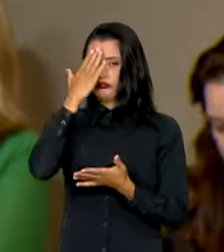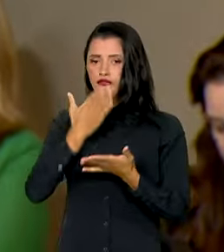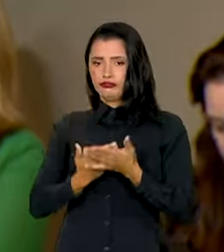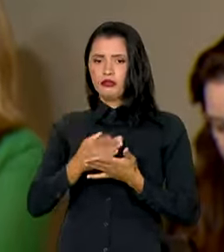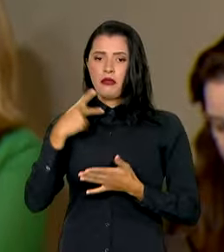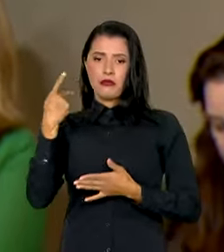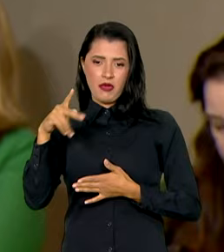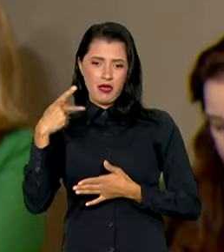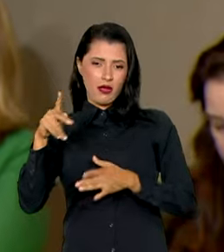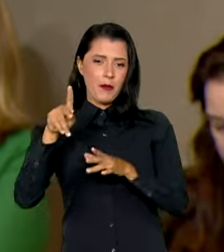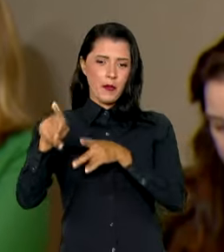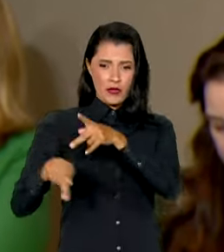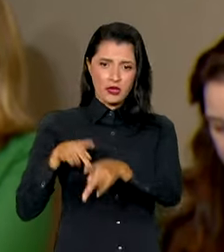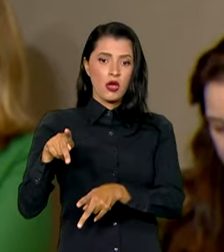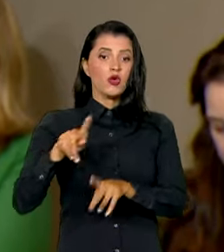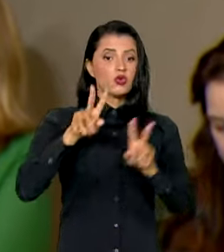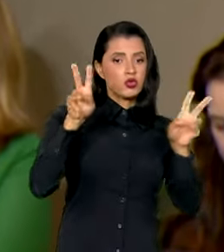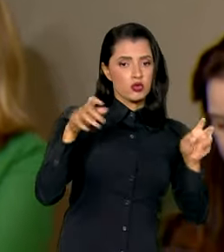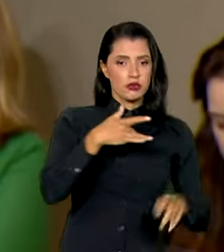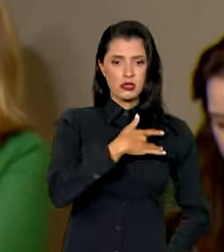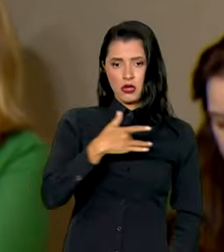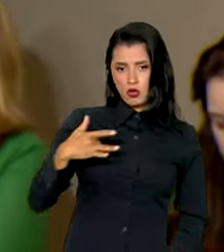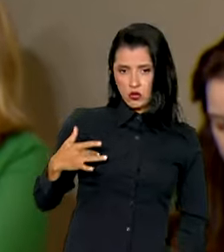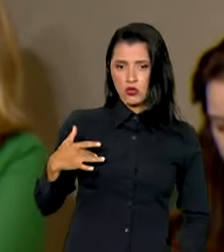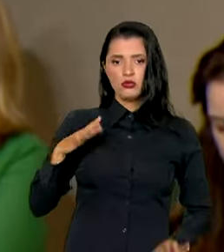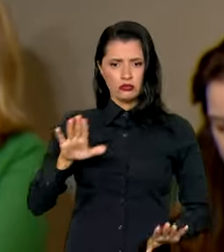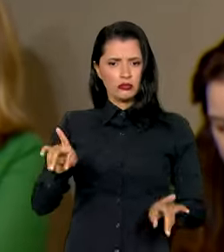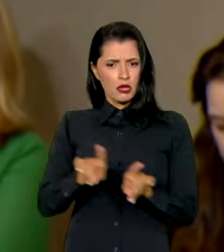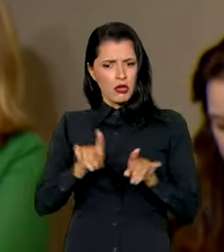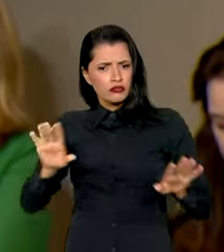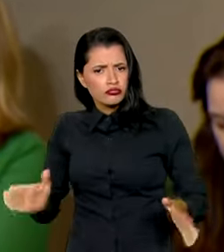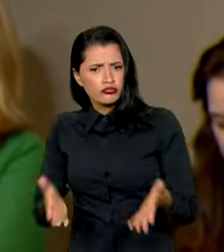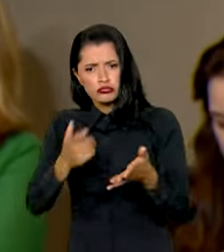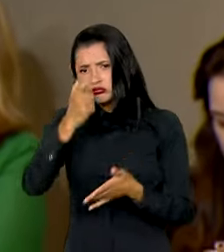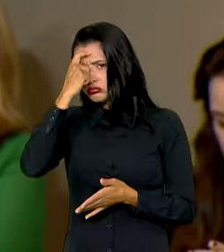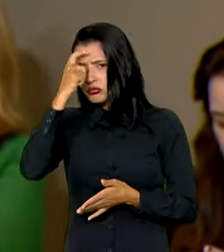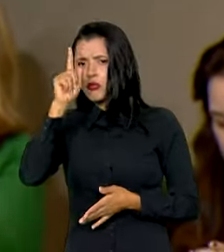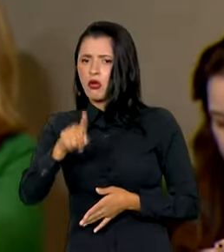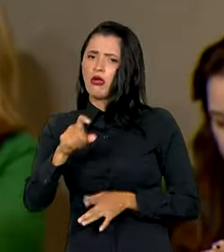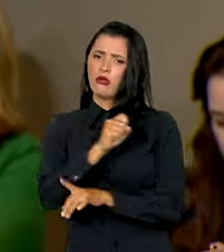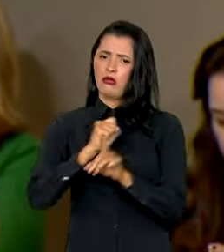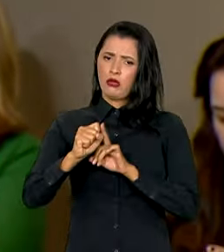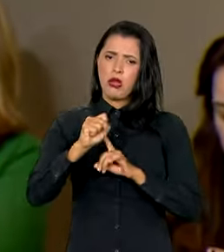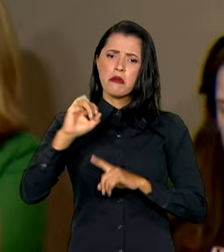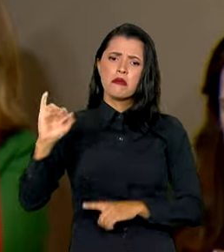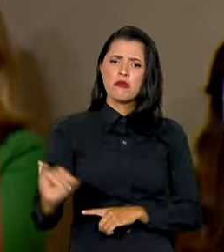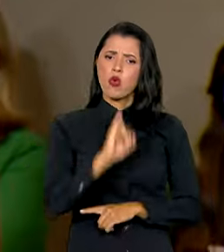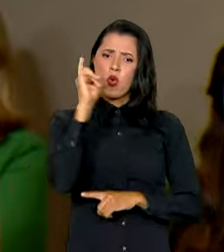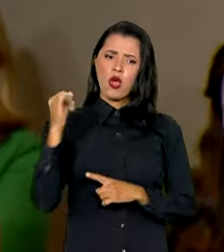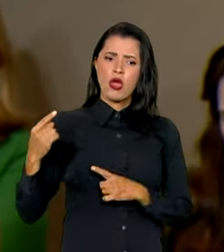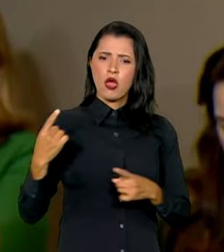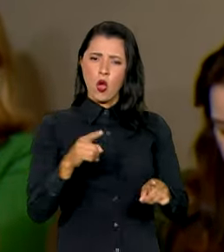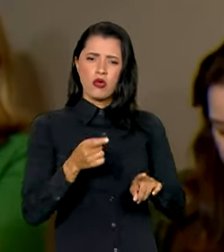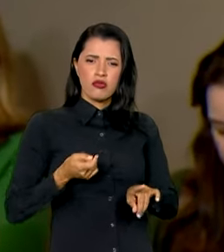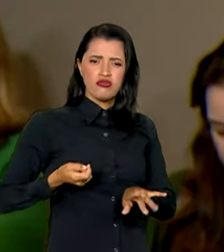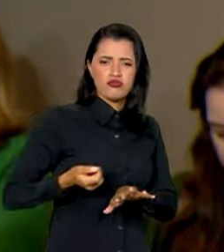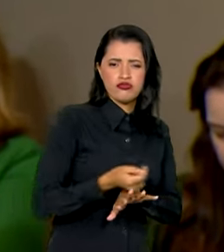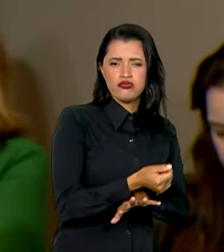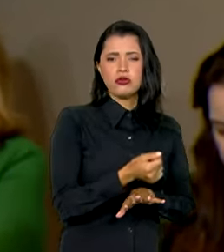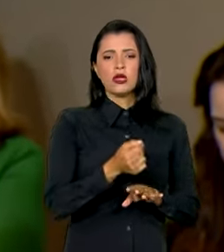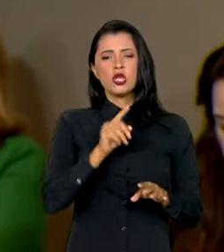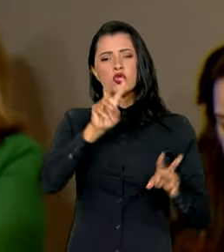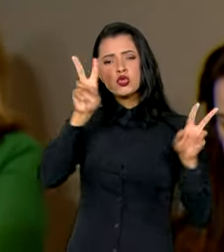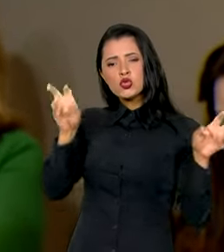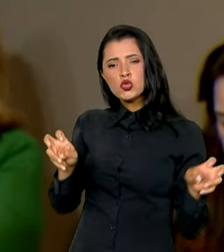a população brasileira, além de estimular a consciência social da importância do combate à desinformação